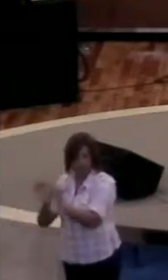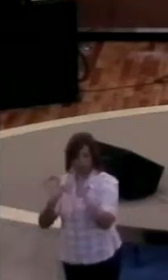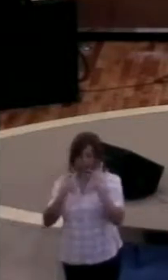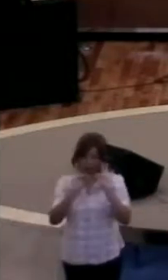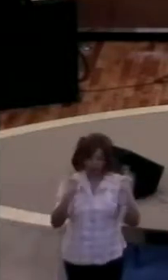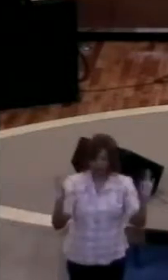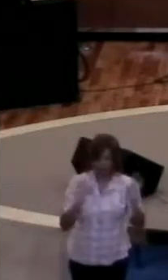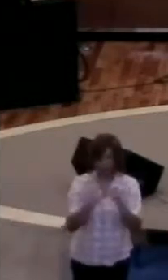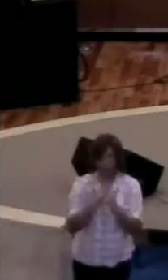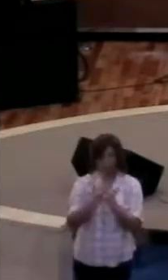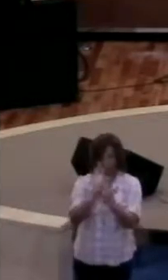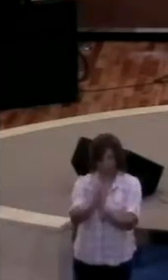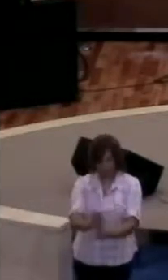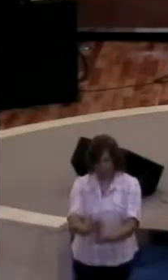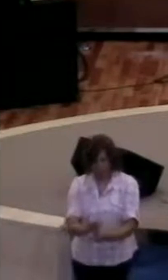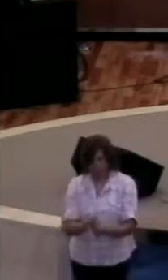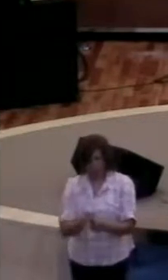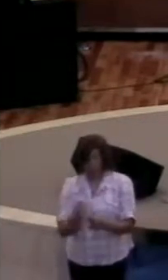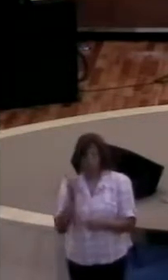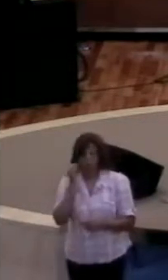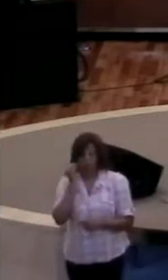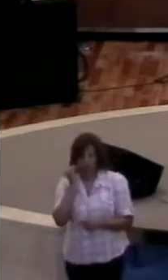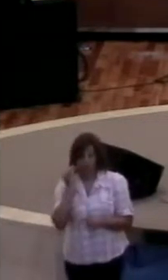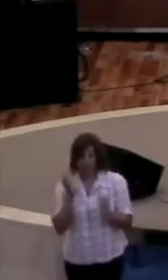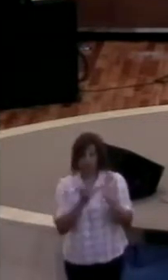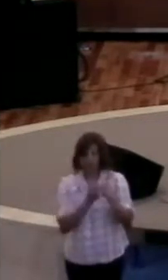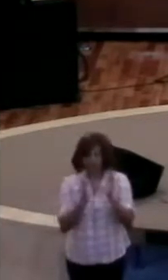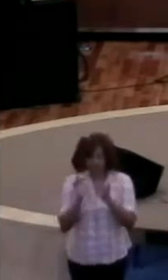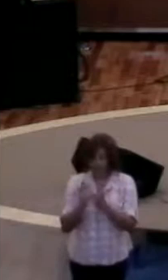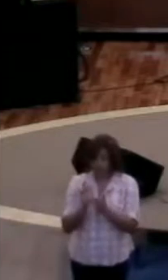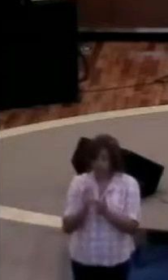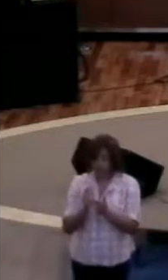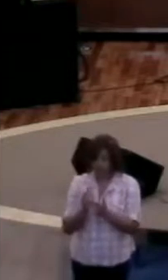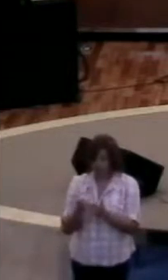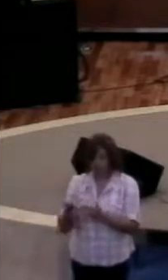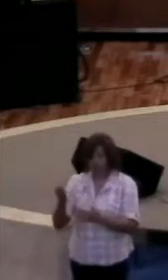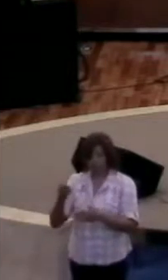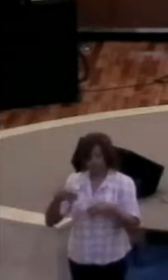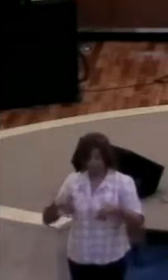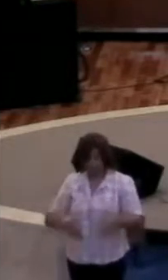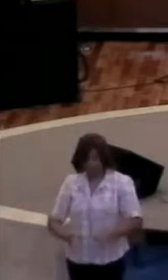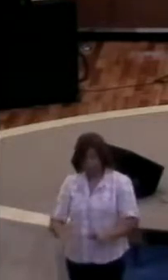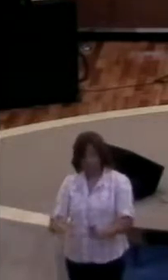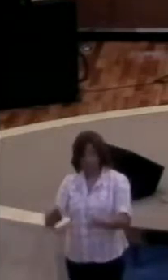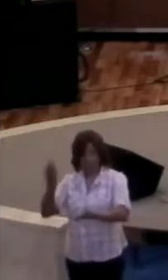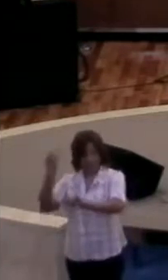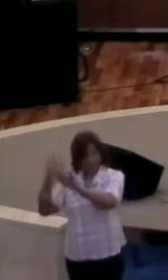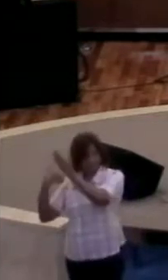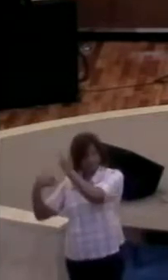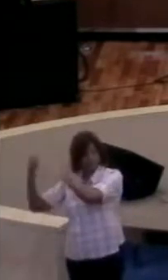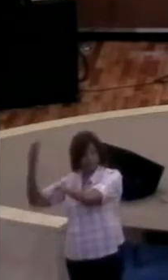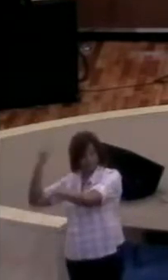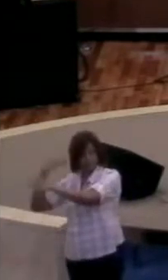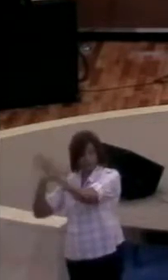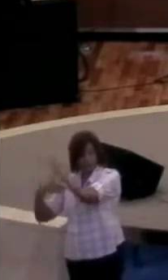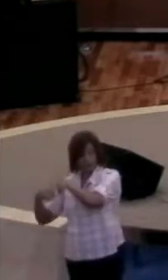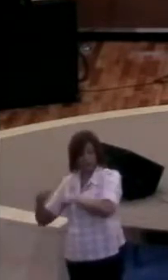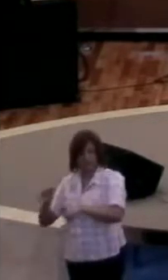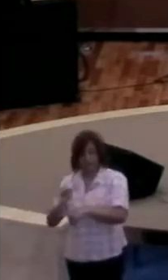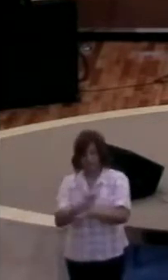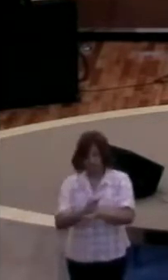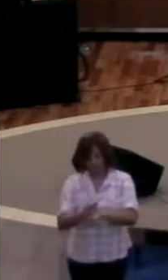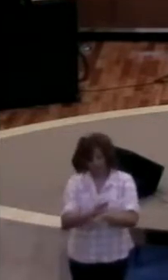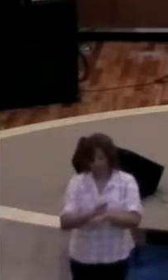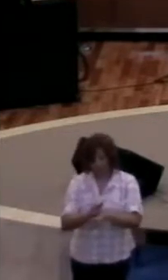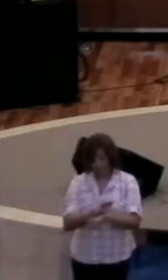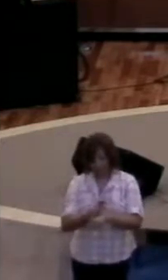para mostrar e para provar que Jesus vinha de uma linhagem de Abraão. Ele começa de Abraão, repito, até Davi, de Davi até o